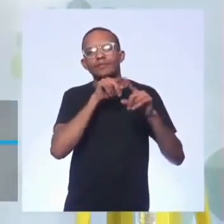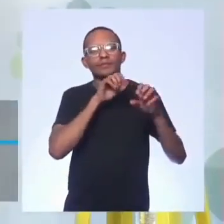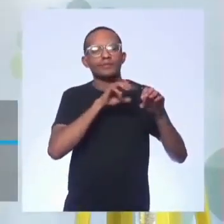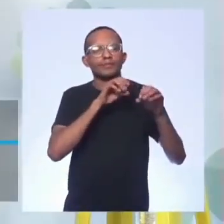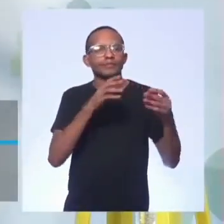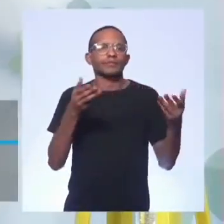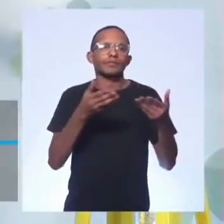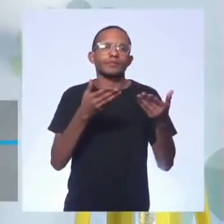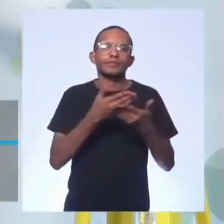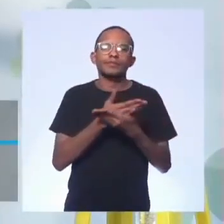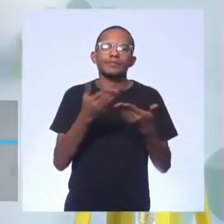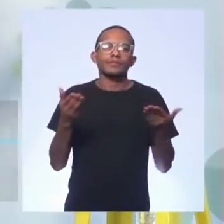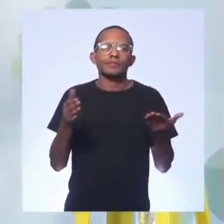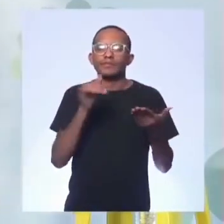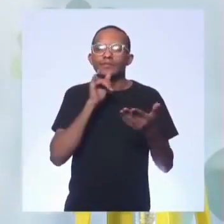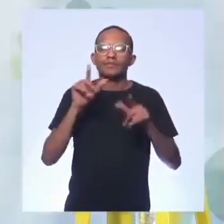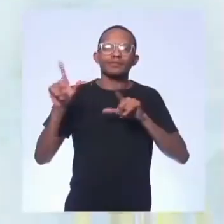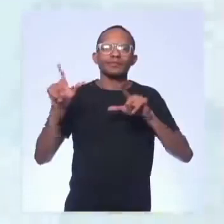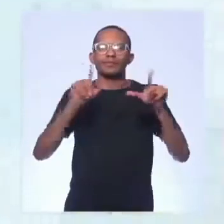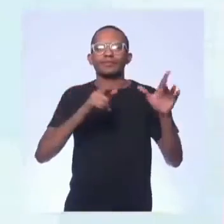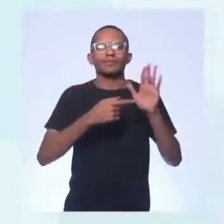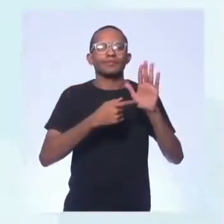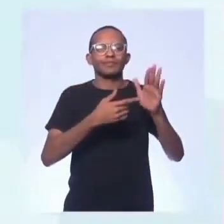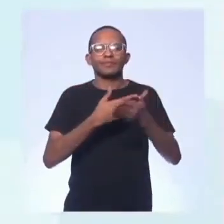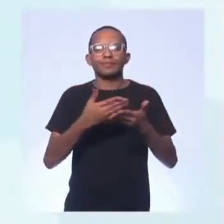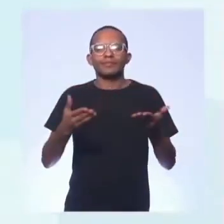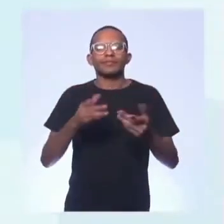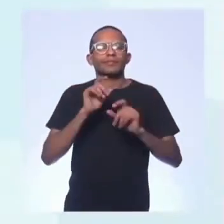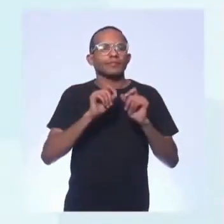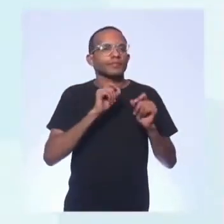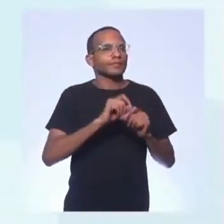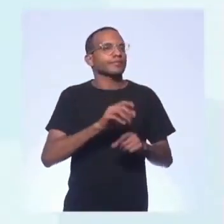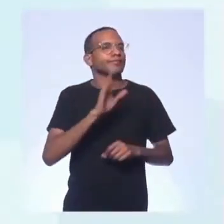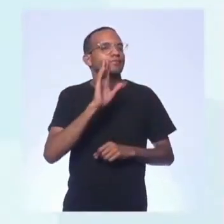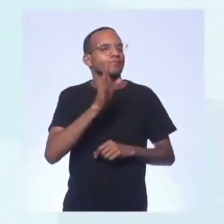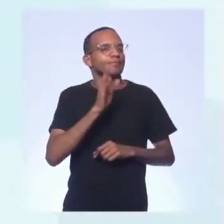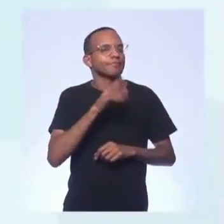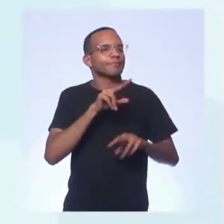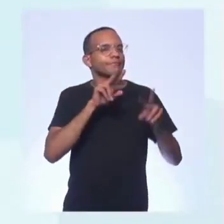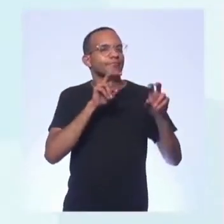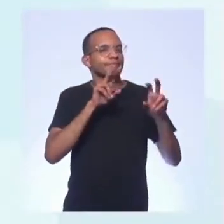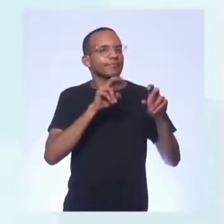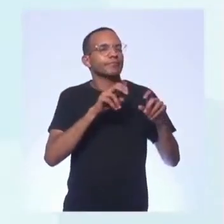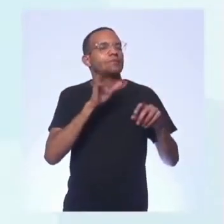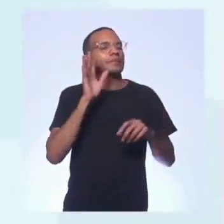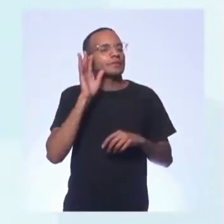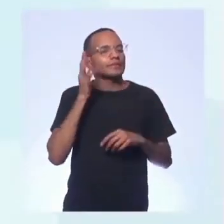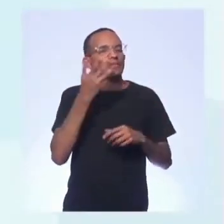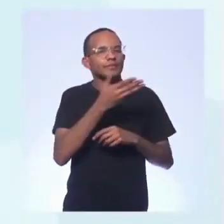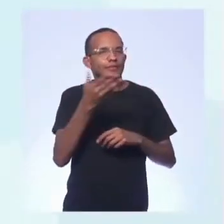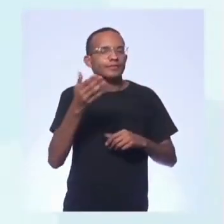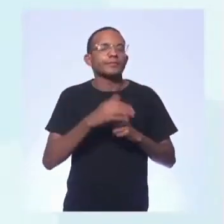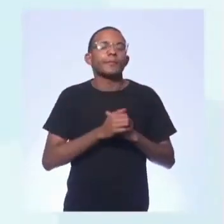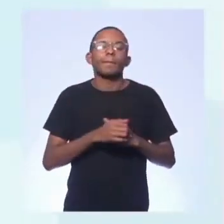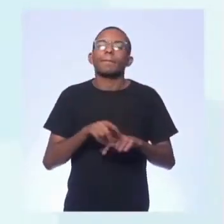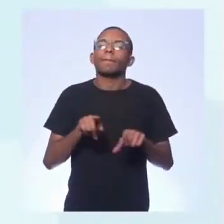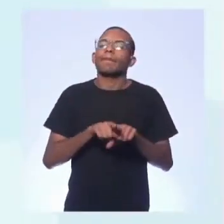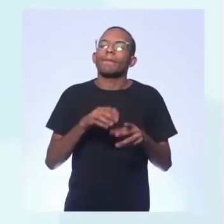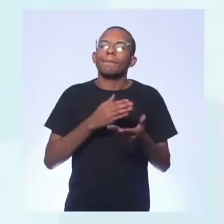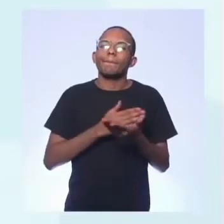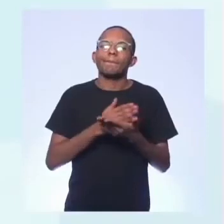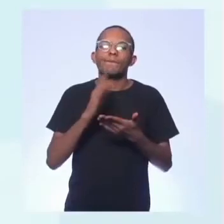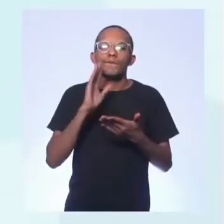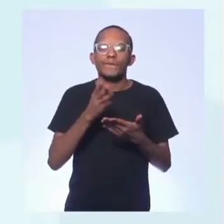E agora, na tela para vocês, aquela velha questão problema inicial,